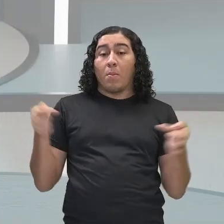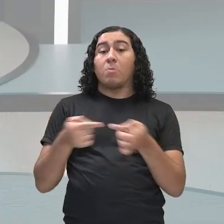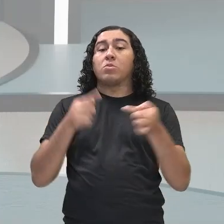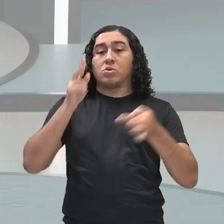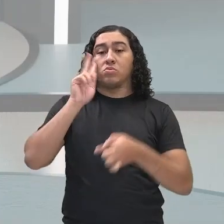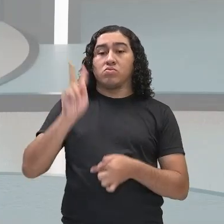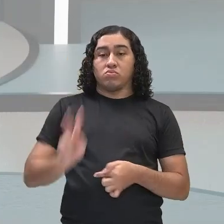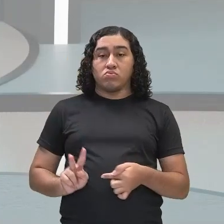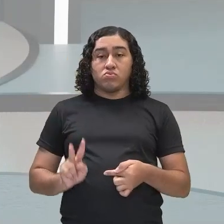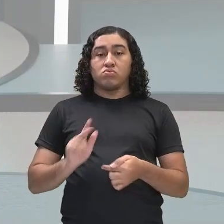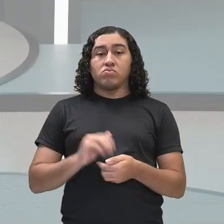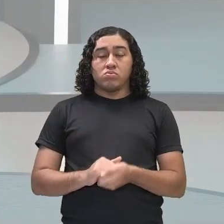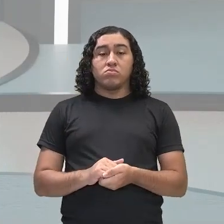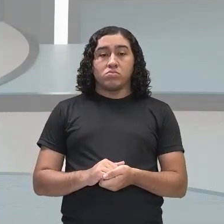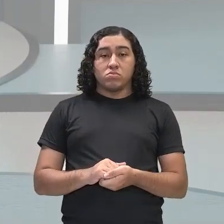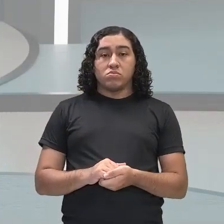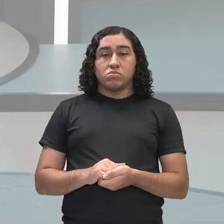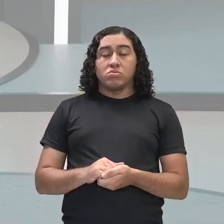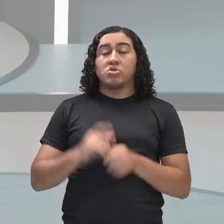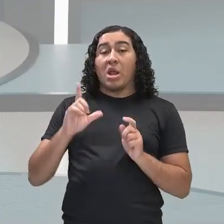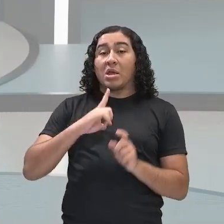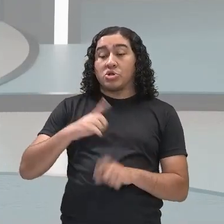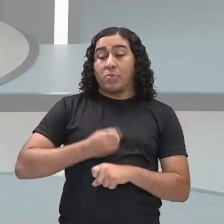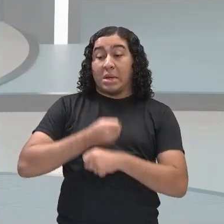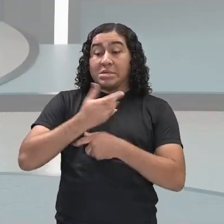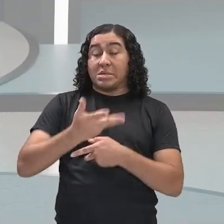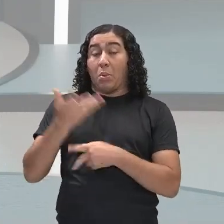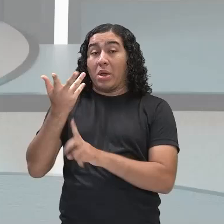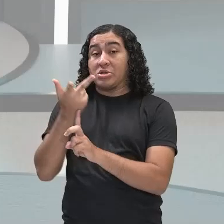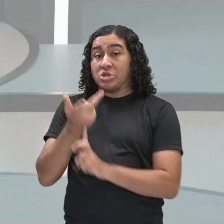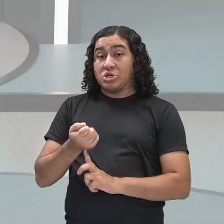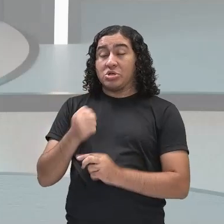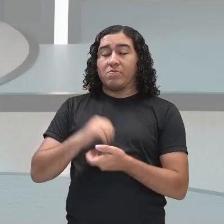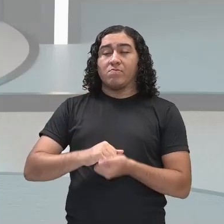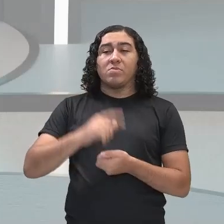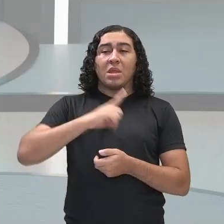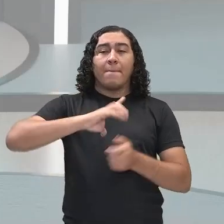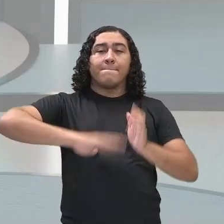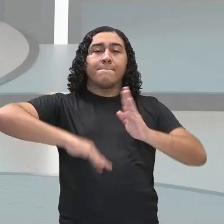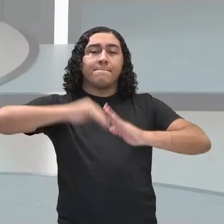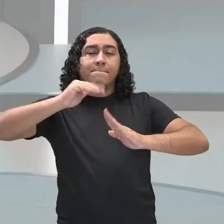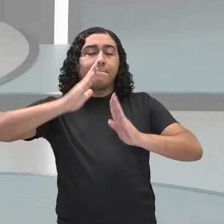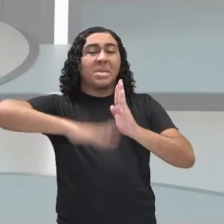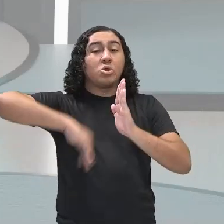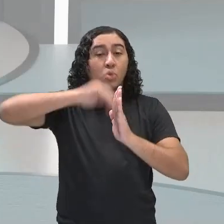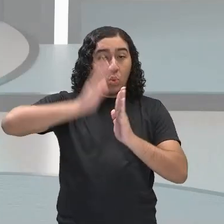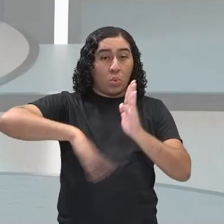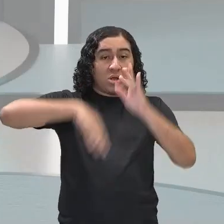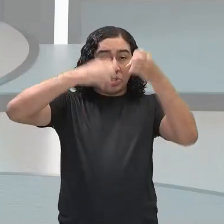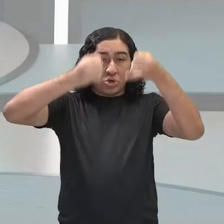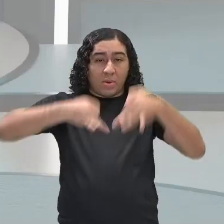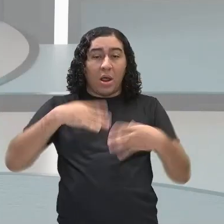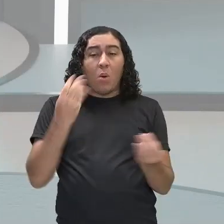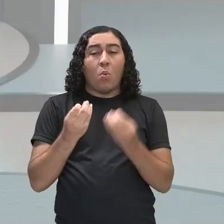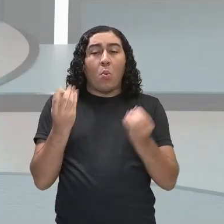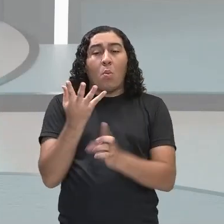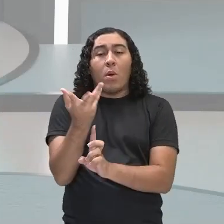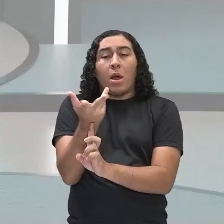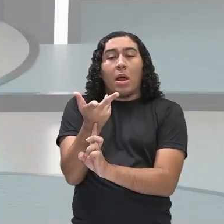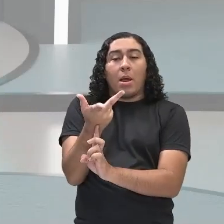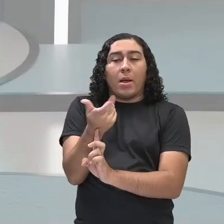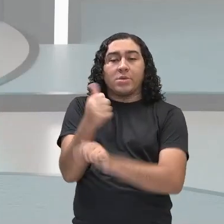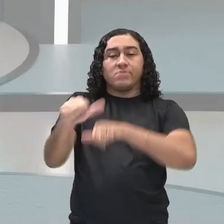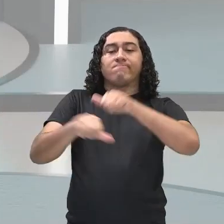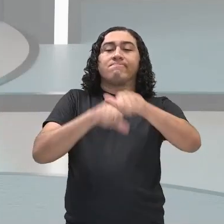história do fazer artístico. Aqui a gente tem obras que contam como a arte ela foi se